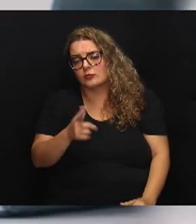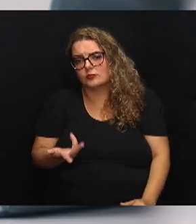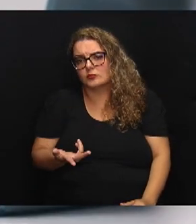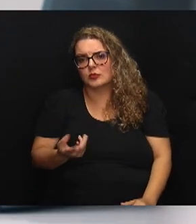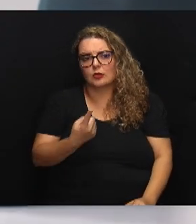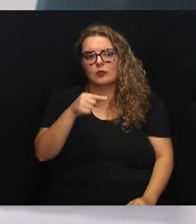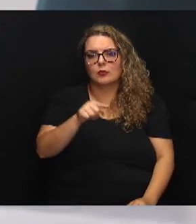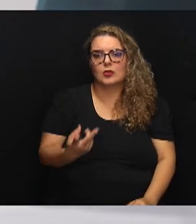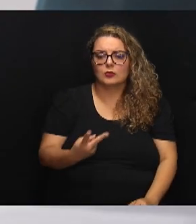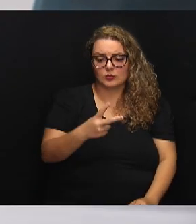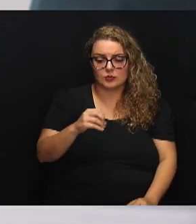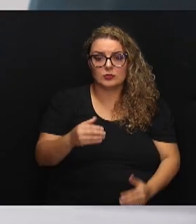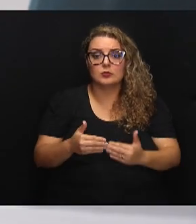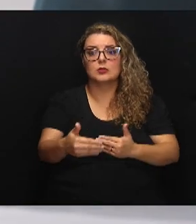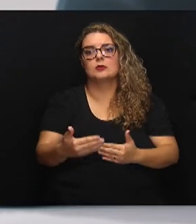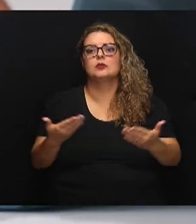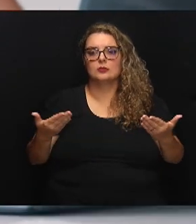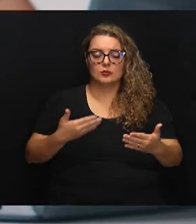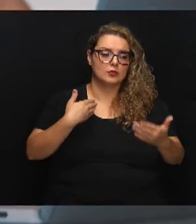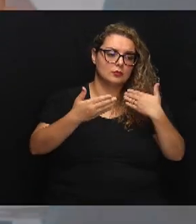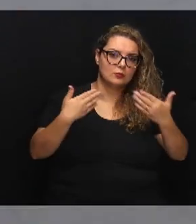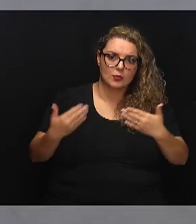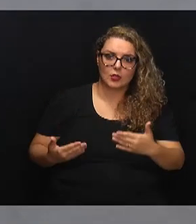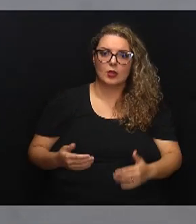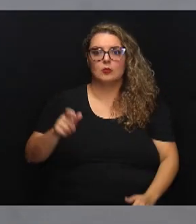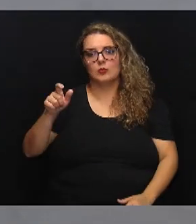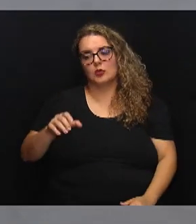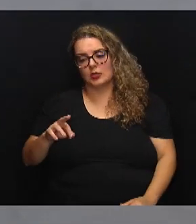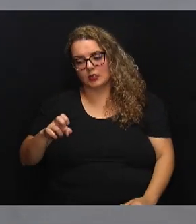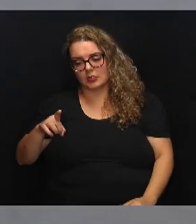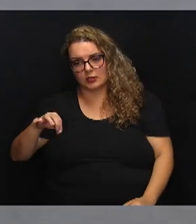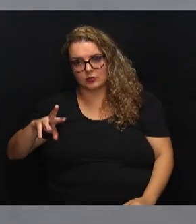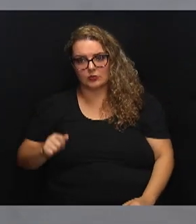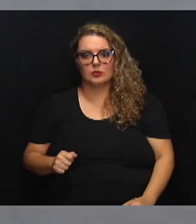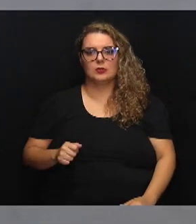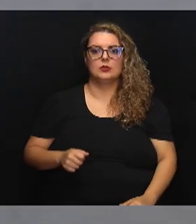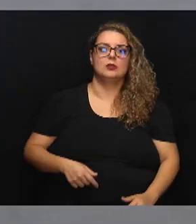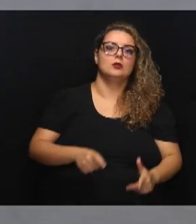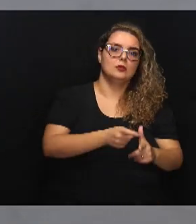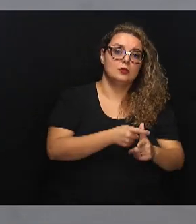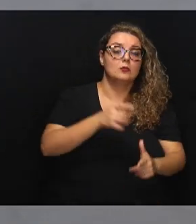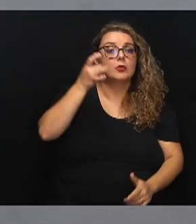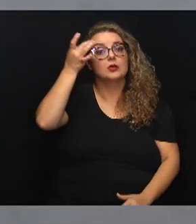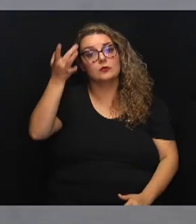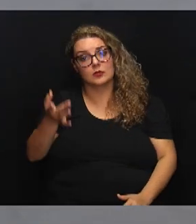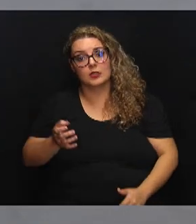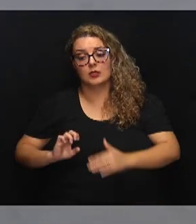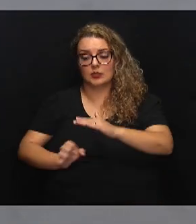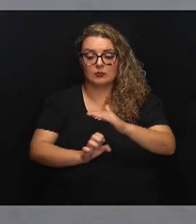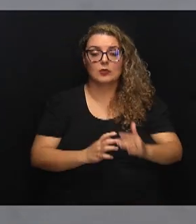alonga? Então, hoje o diálogo entre o credor e o devedor está muito mais fácil e as empresas estão muito